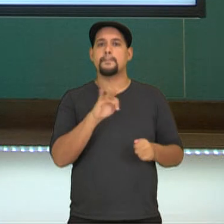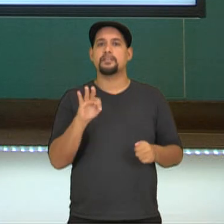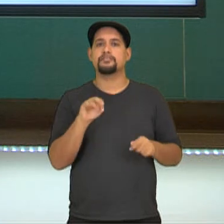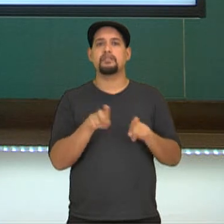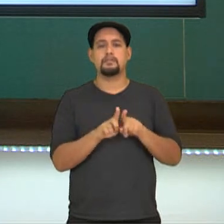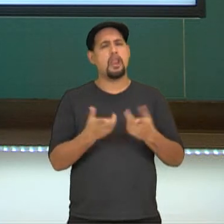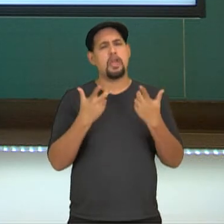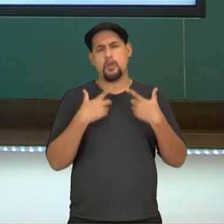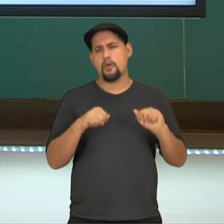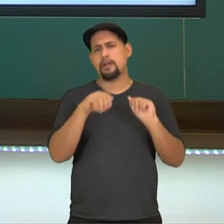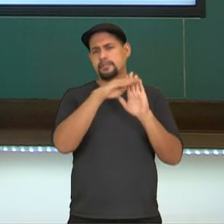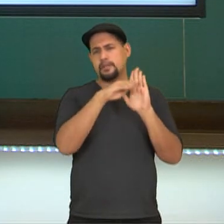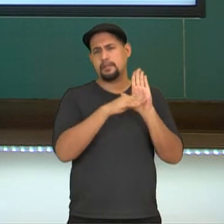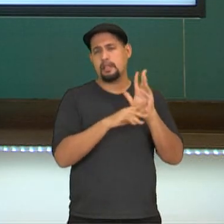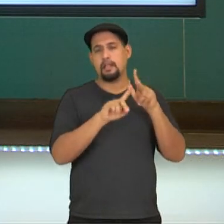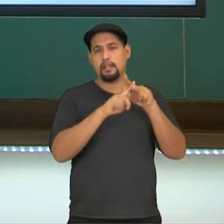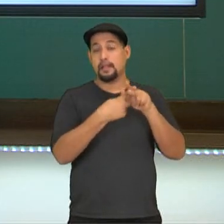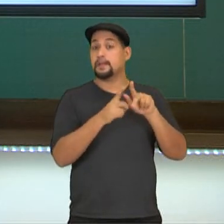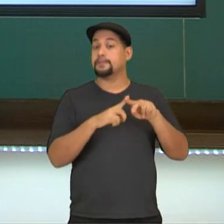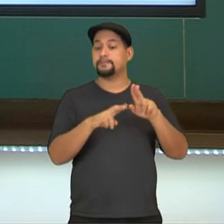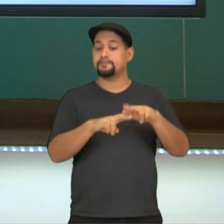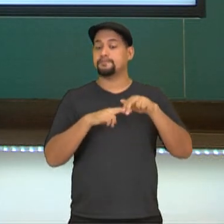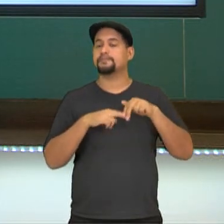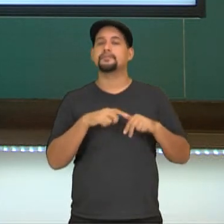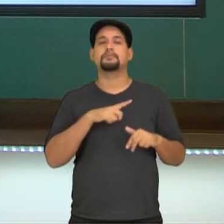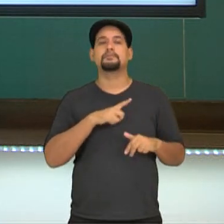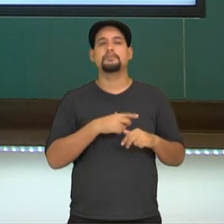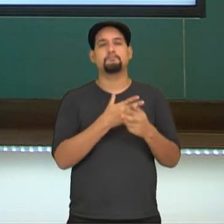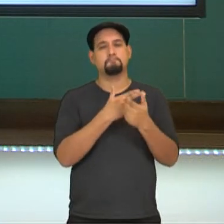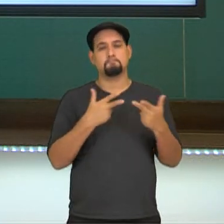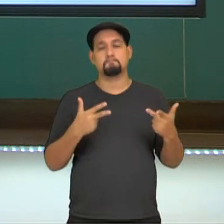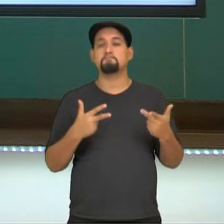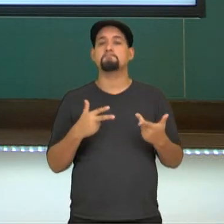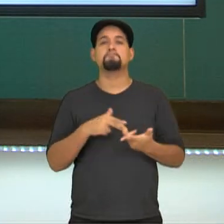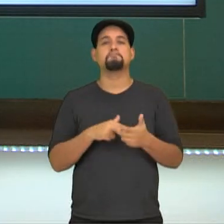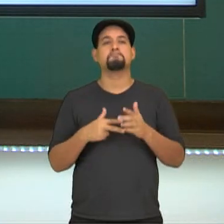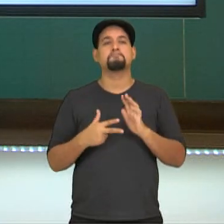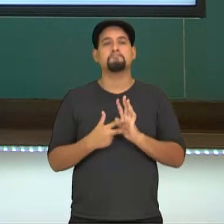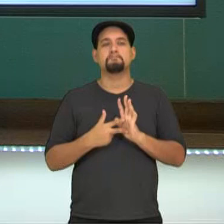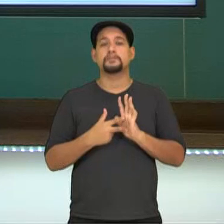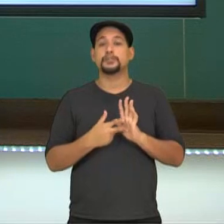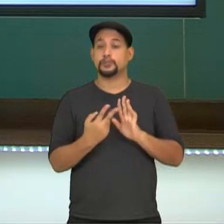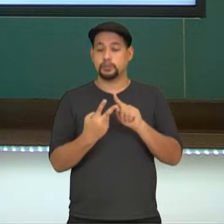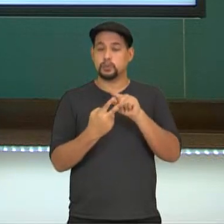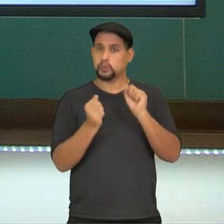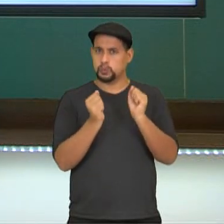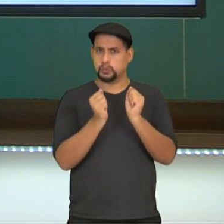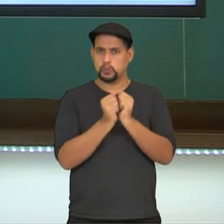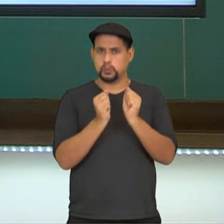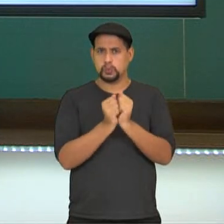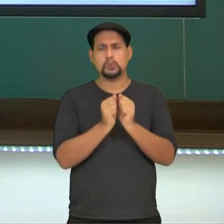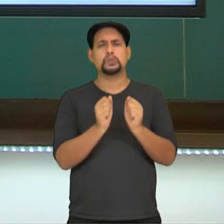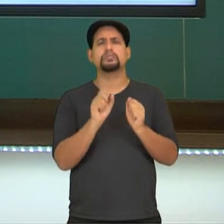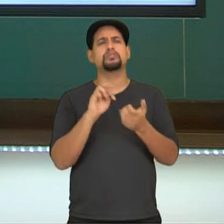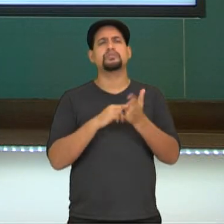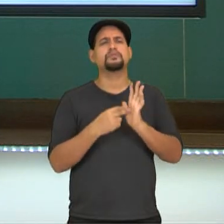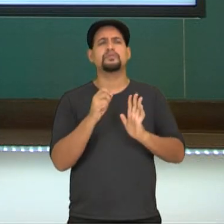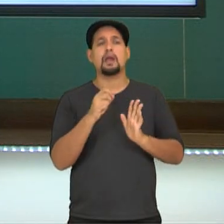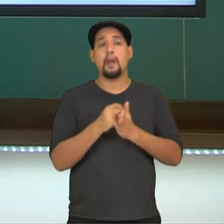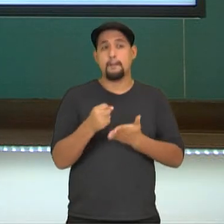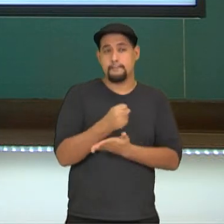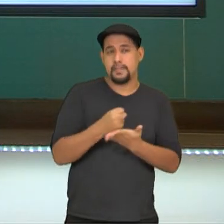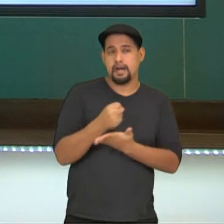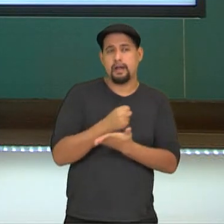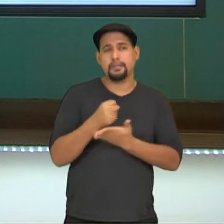de programação. E para isso tem esses componentes, os transistores e os diodos, que são as peças básicas